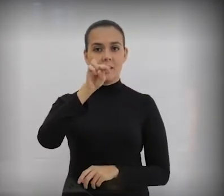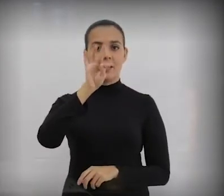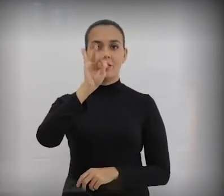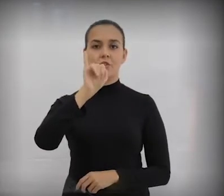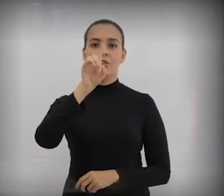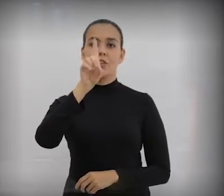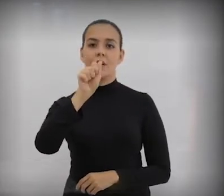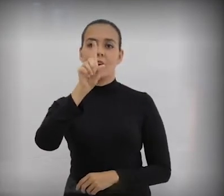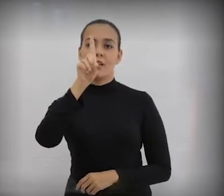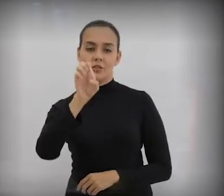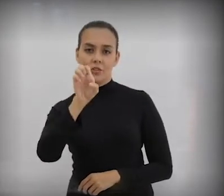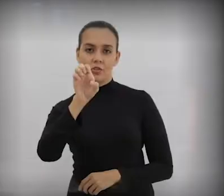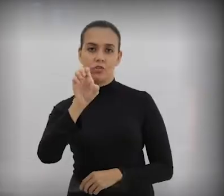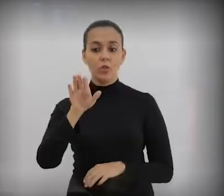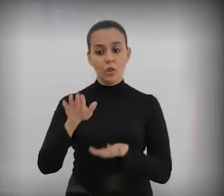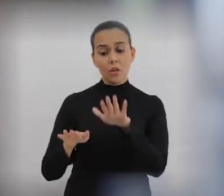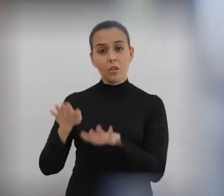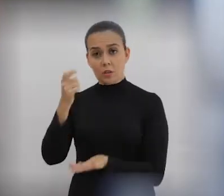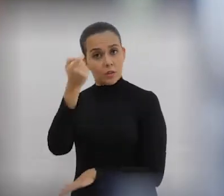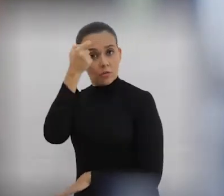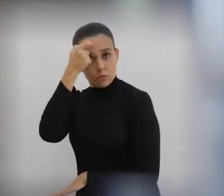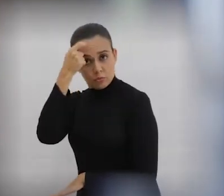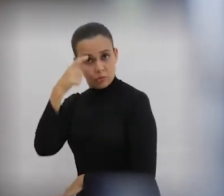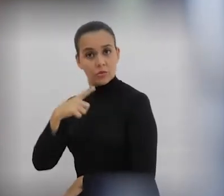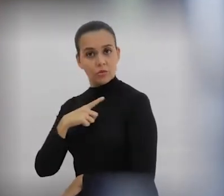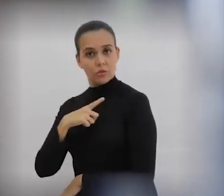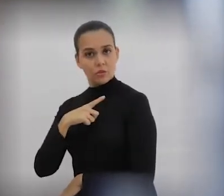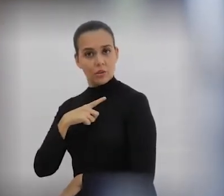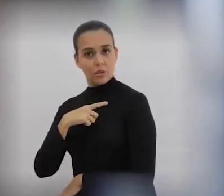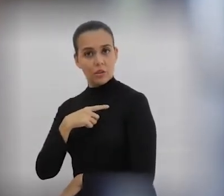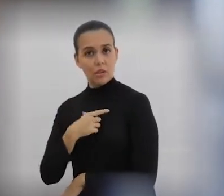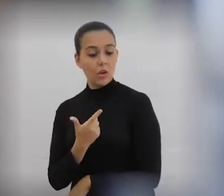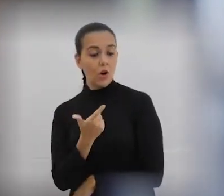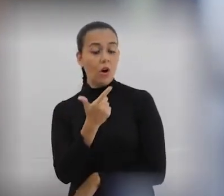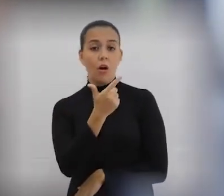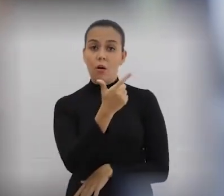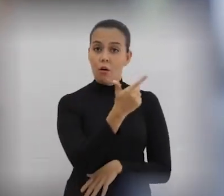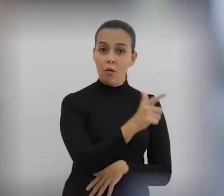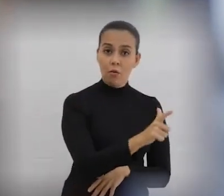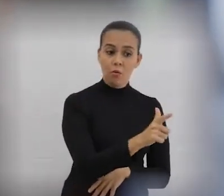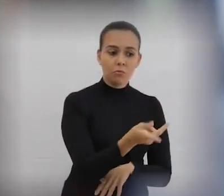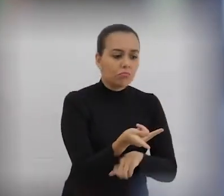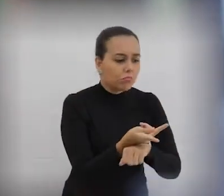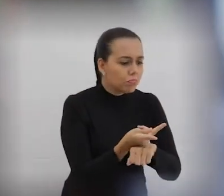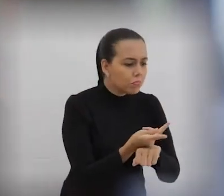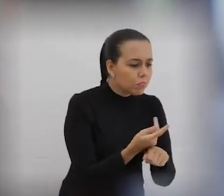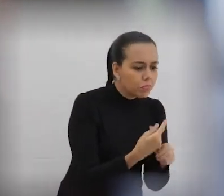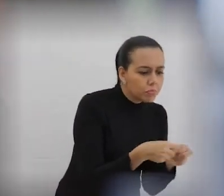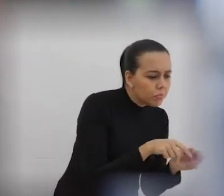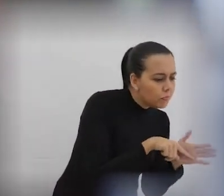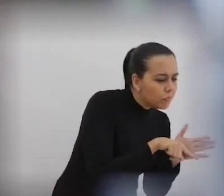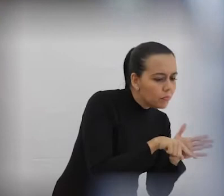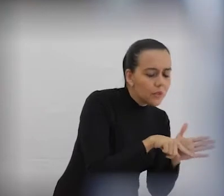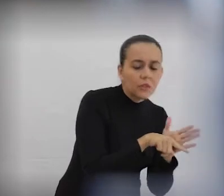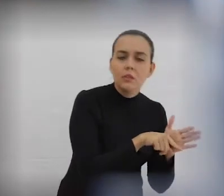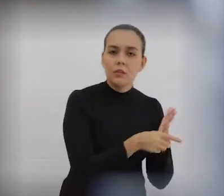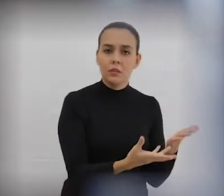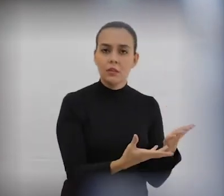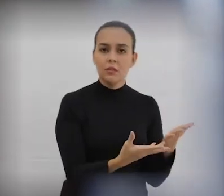ora de uma maneira consciente, ora ela é uma busca mesmo dos artistas, uma forma de afirmação, tá